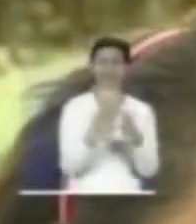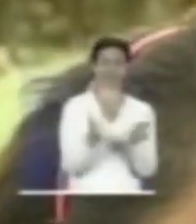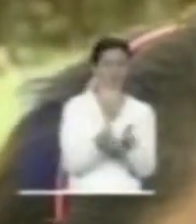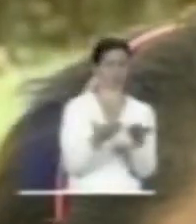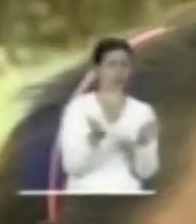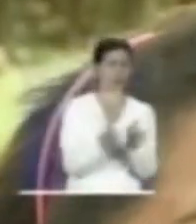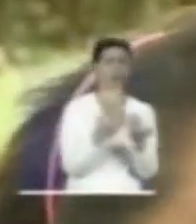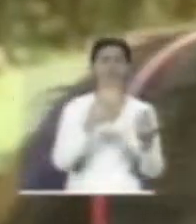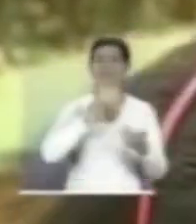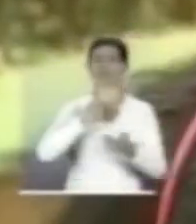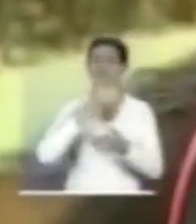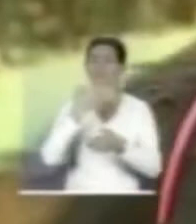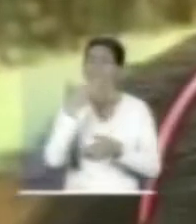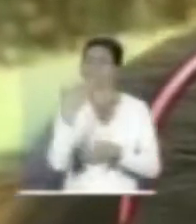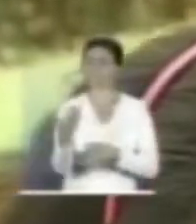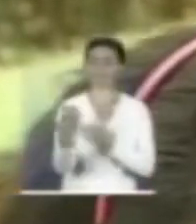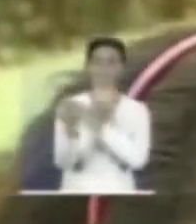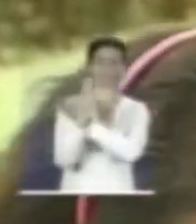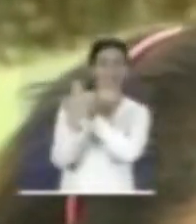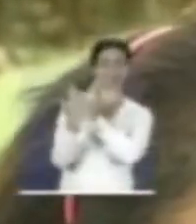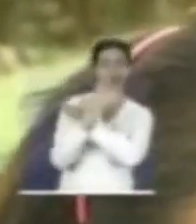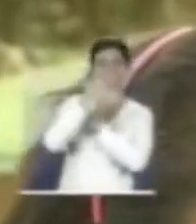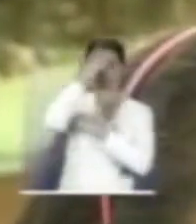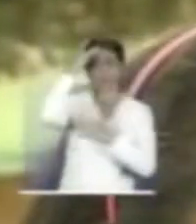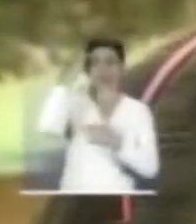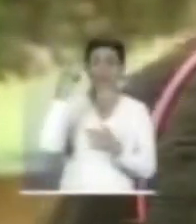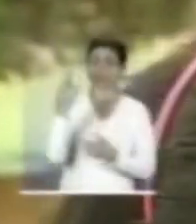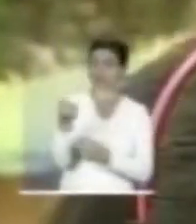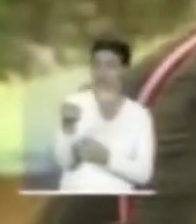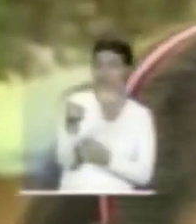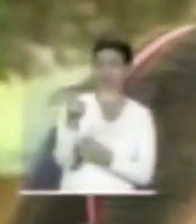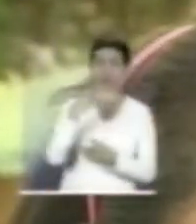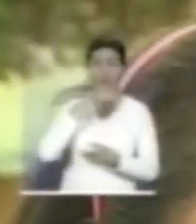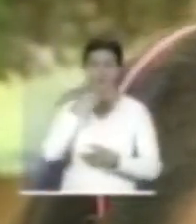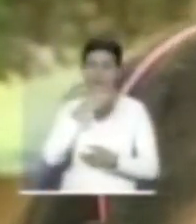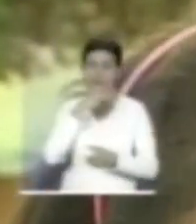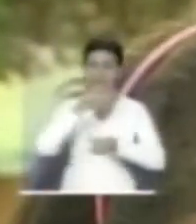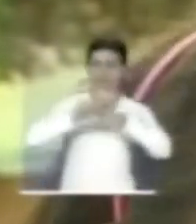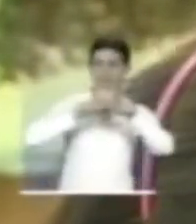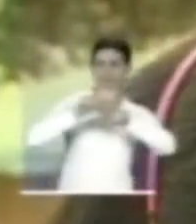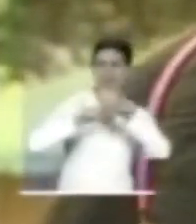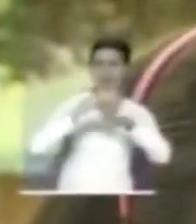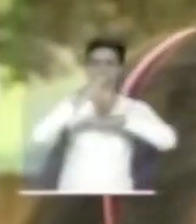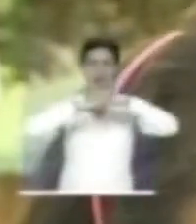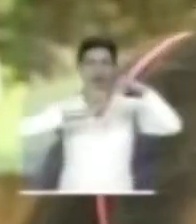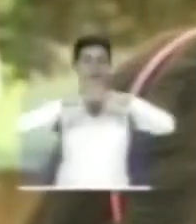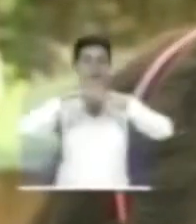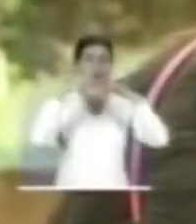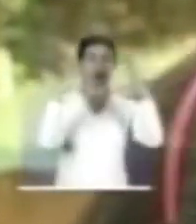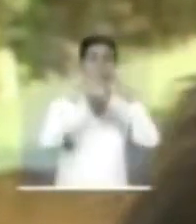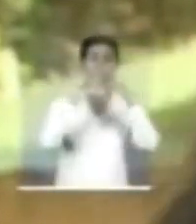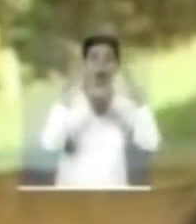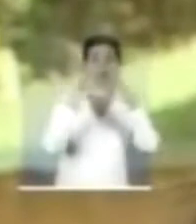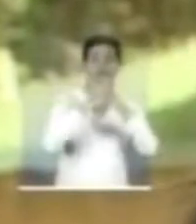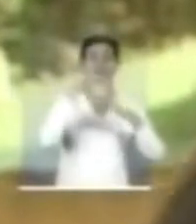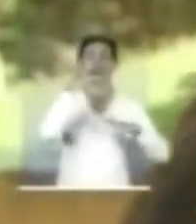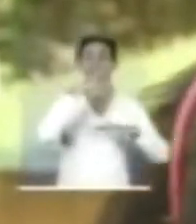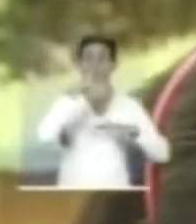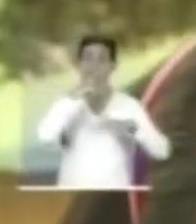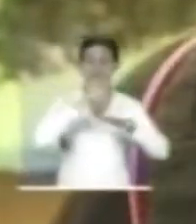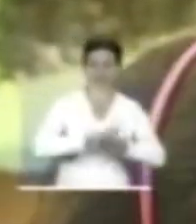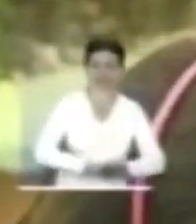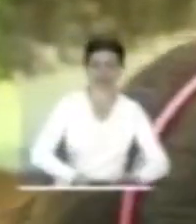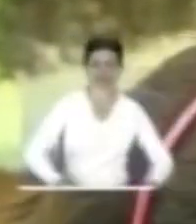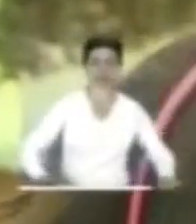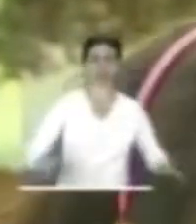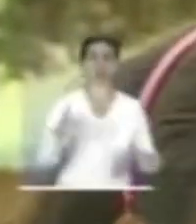pequeno, sabe? Morava de favor, né? E com esse dinheirinho que a gente foi dividindo, foi gerando renda, eu e minha casinha. eu